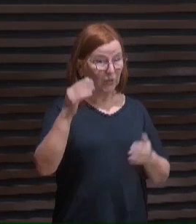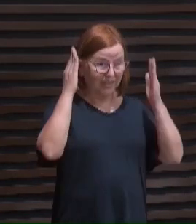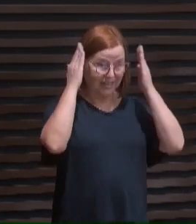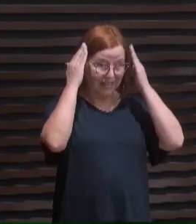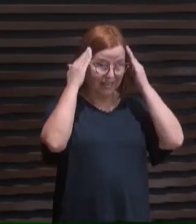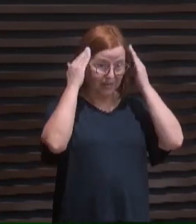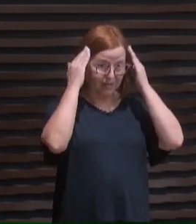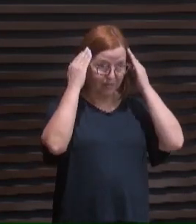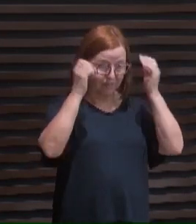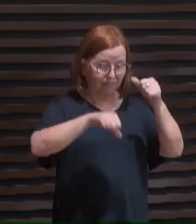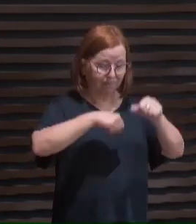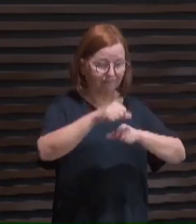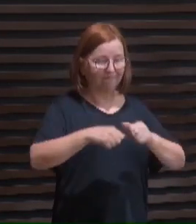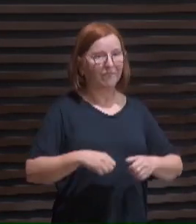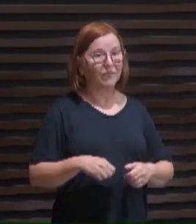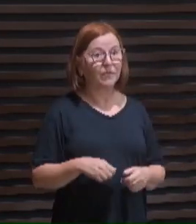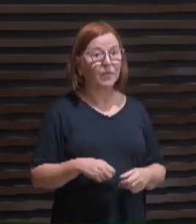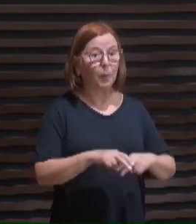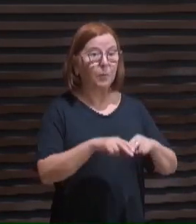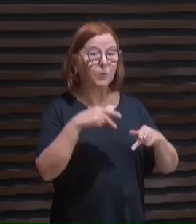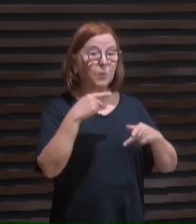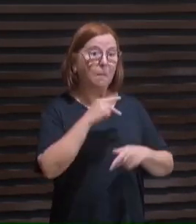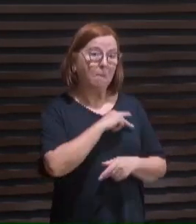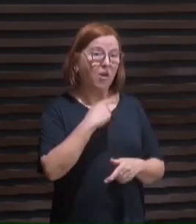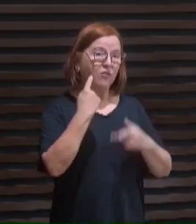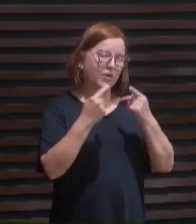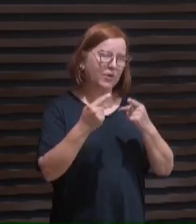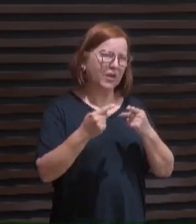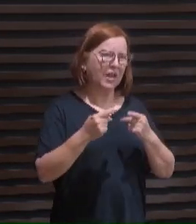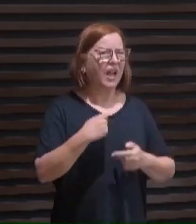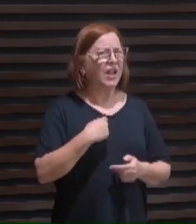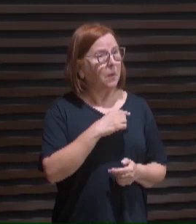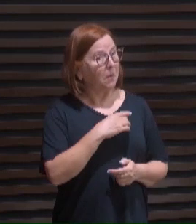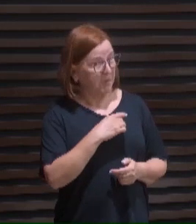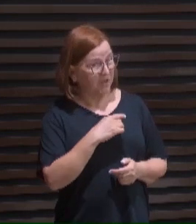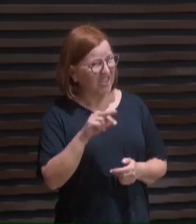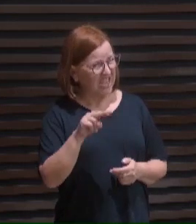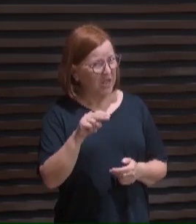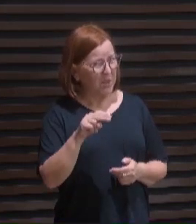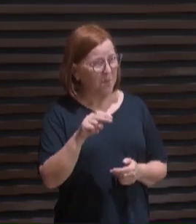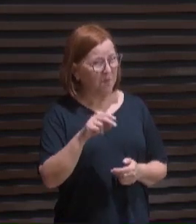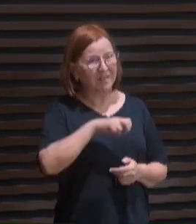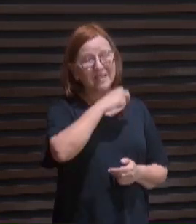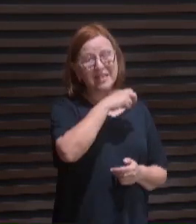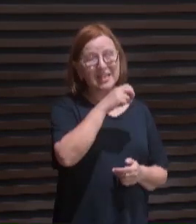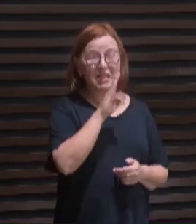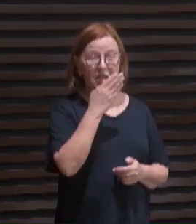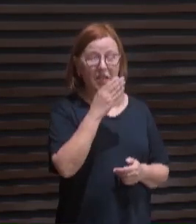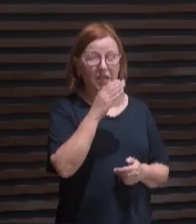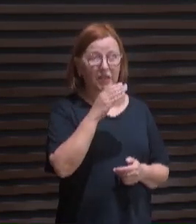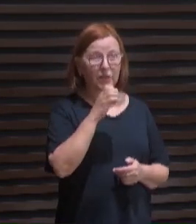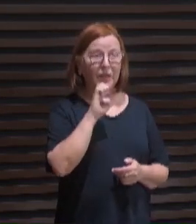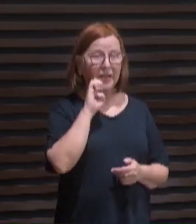texto de Paulo dizendo assim: eu temo que assim como a serpente enganou a Eva com a sua astúcia, que as vossas mentes